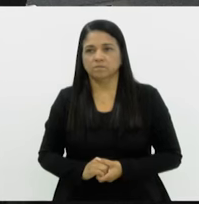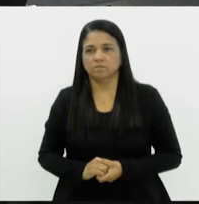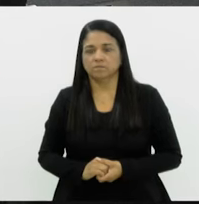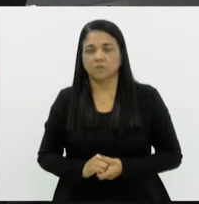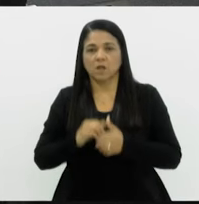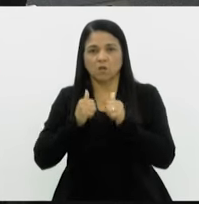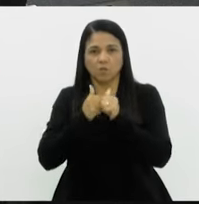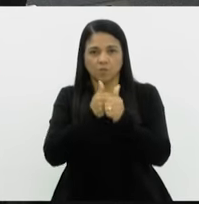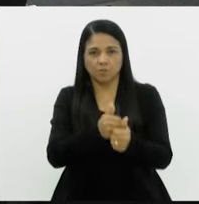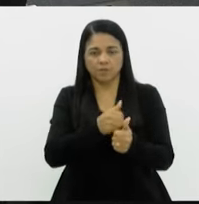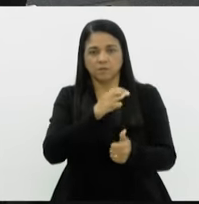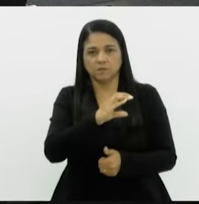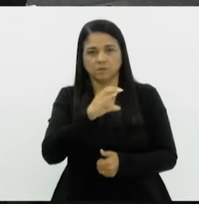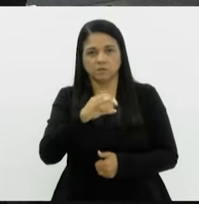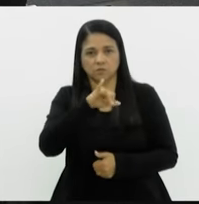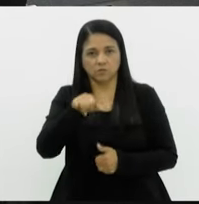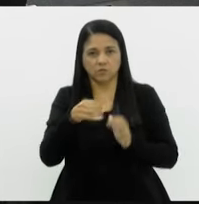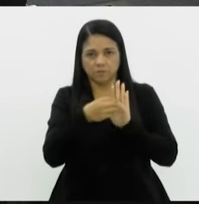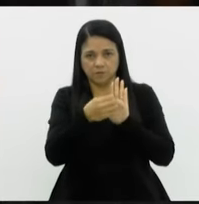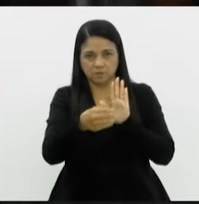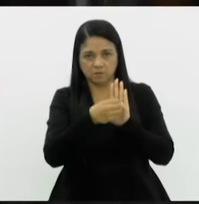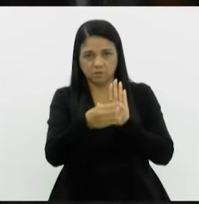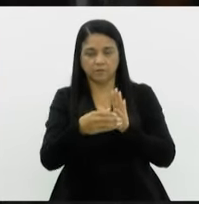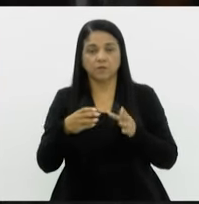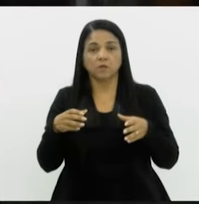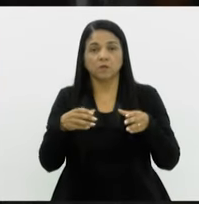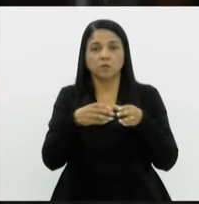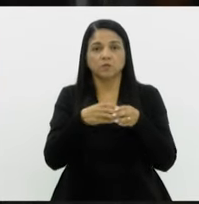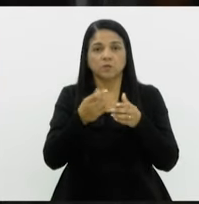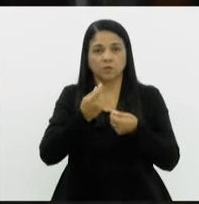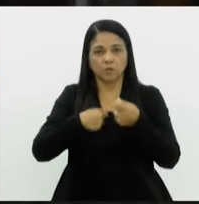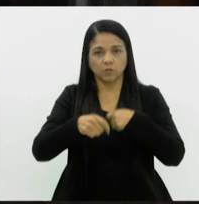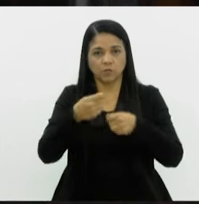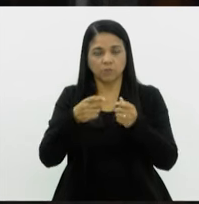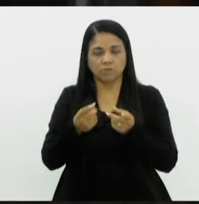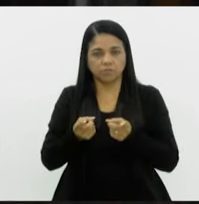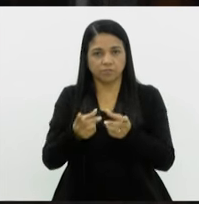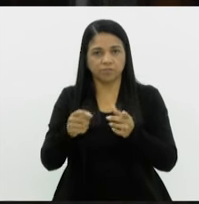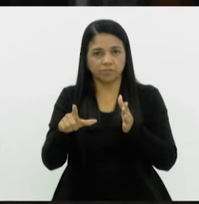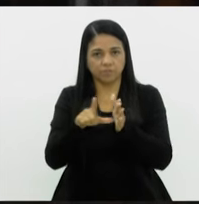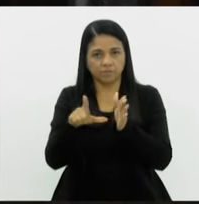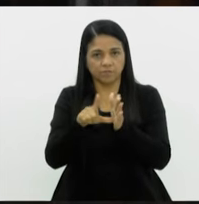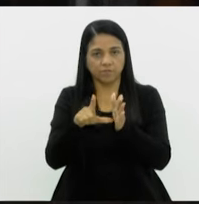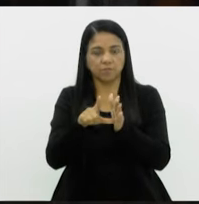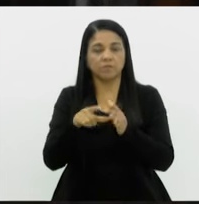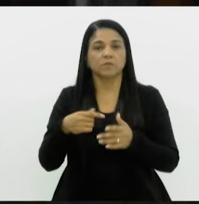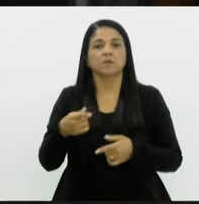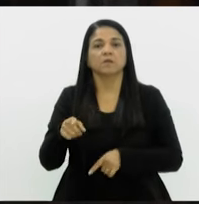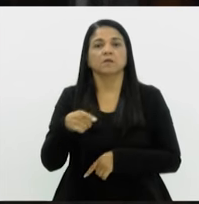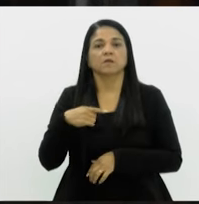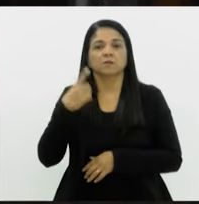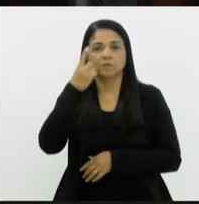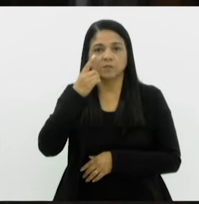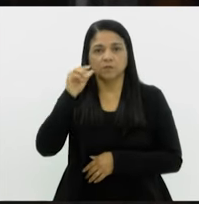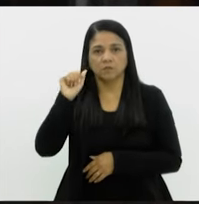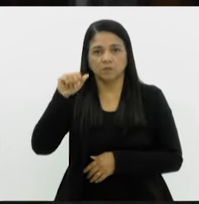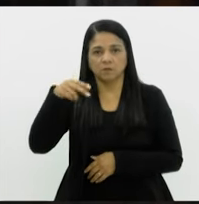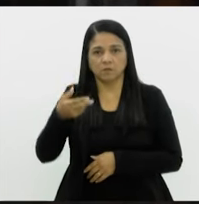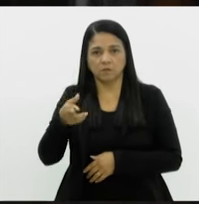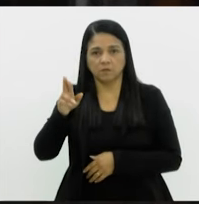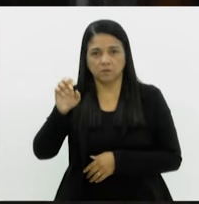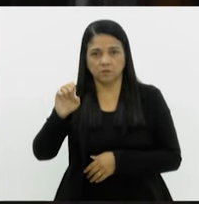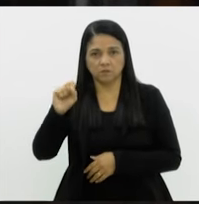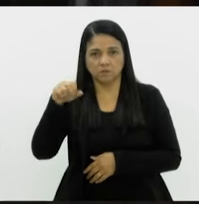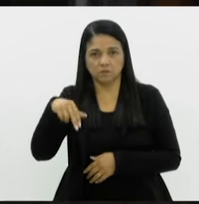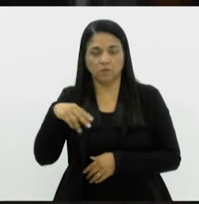Acompanho o parecer da CCJ, presidente. Pela Comissão de Economia, Indústria e Comércio, deputado Anderson Moraes. Deputada